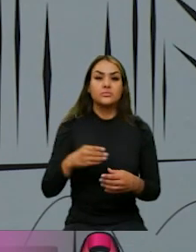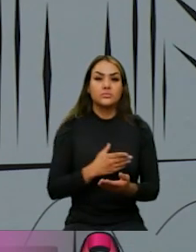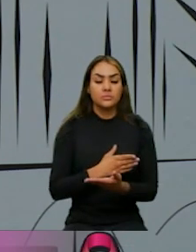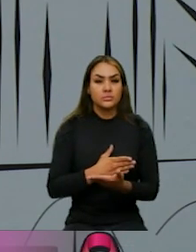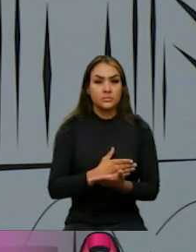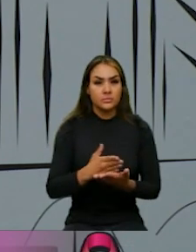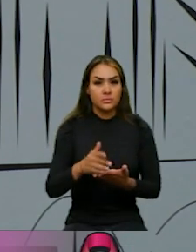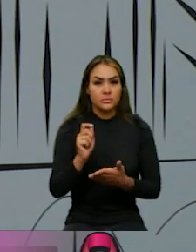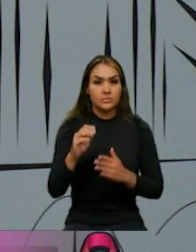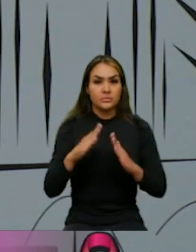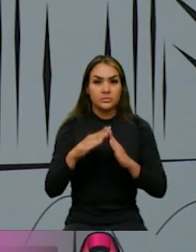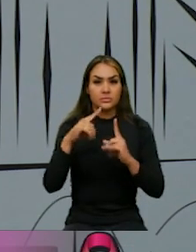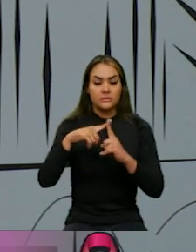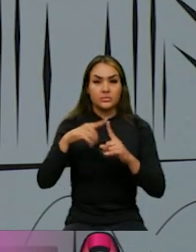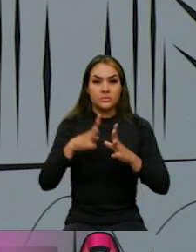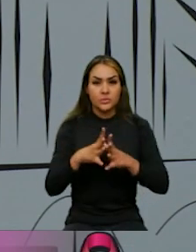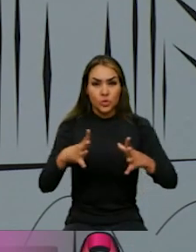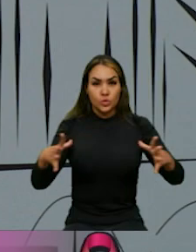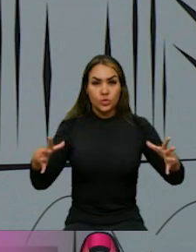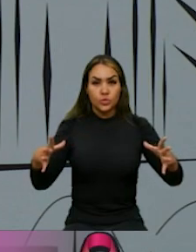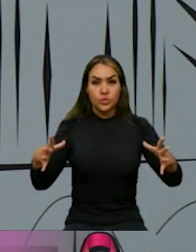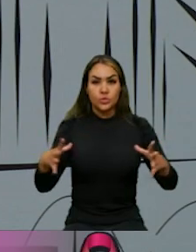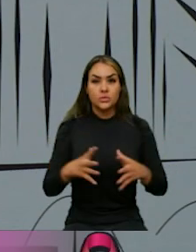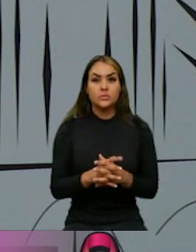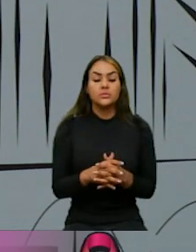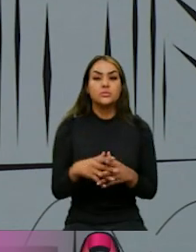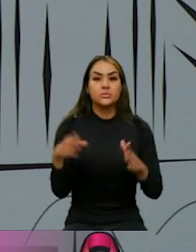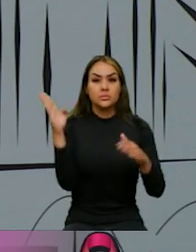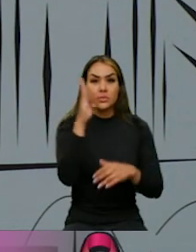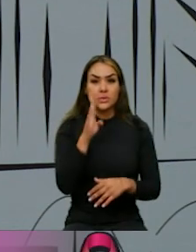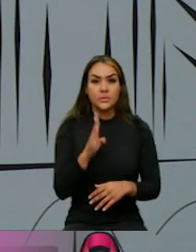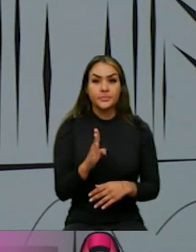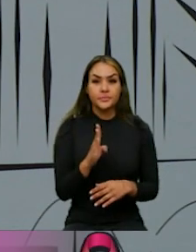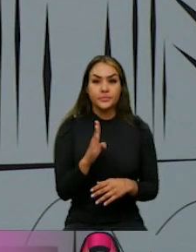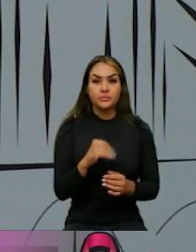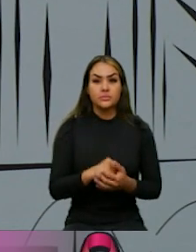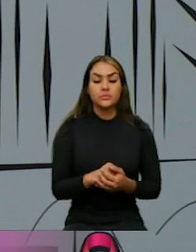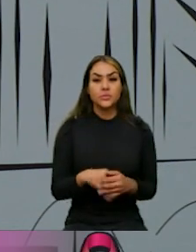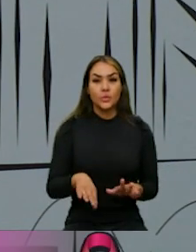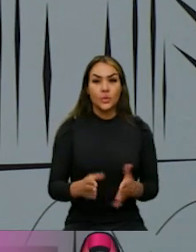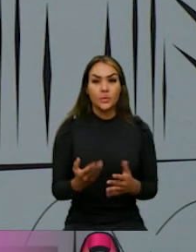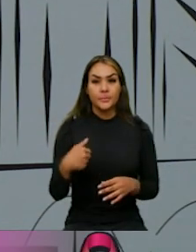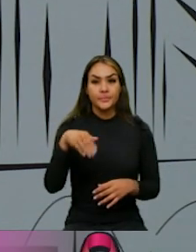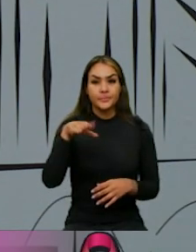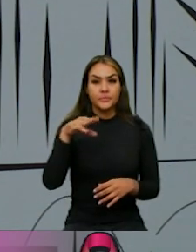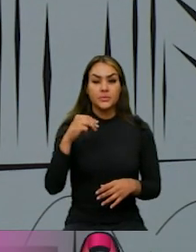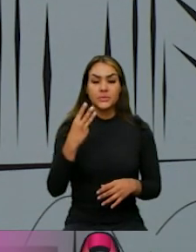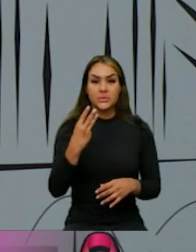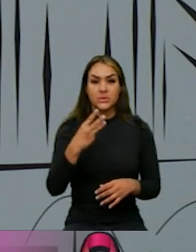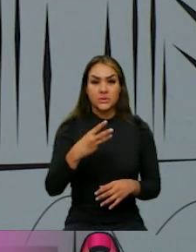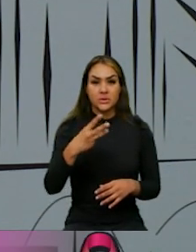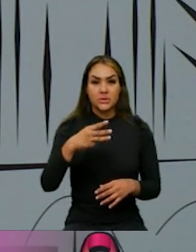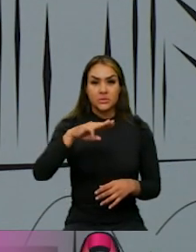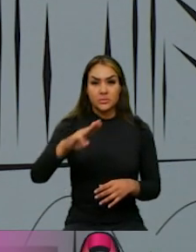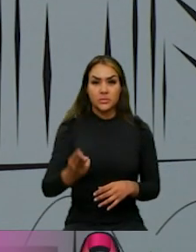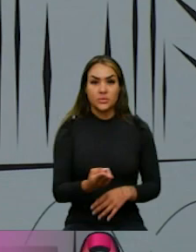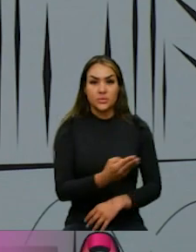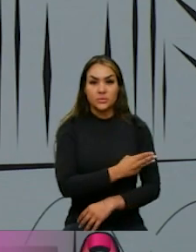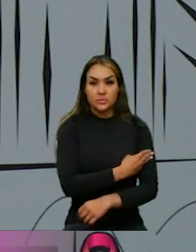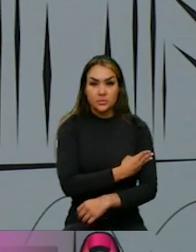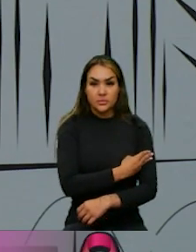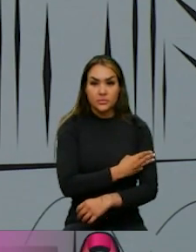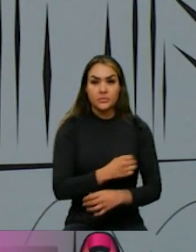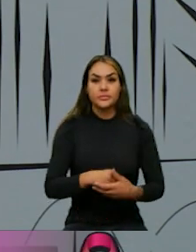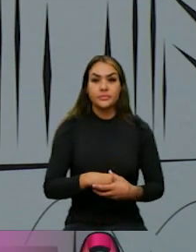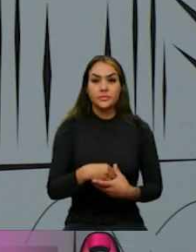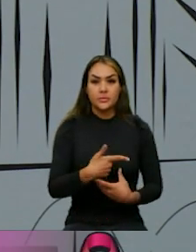essa igreja, que tanto cresceu no Brasil. Hoje somos mais de 3 milhões de membros, mais